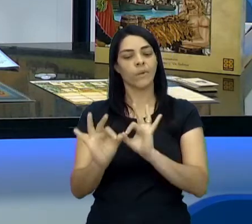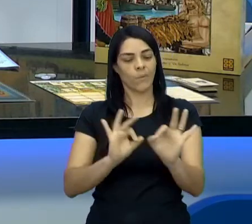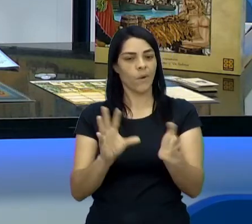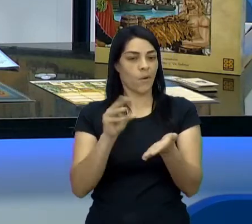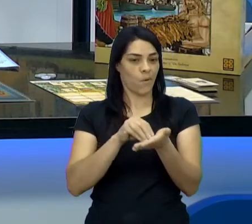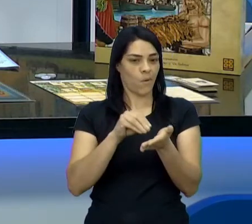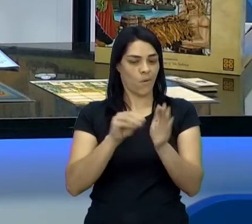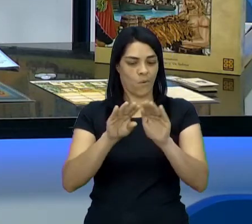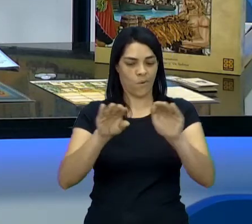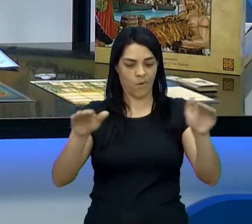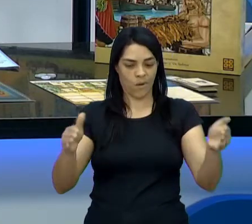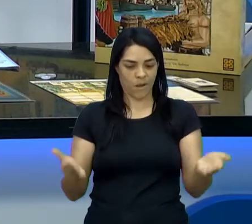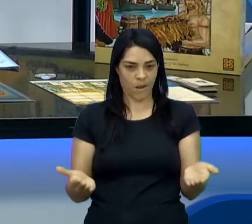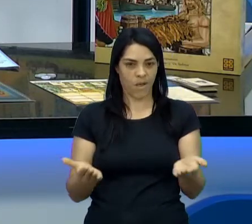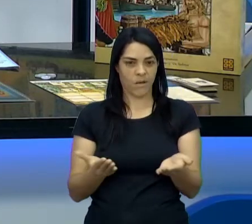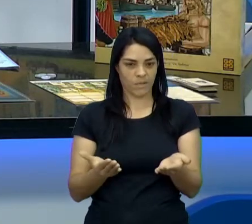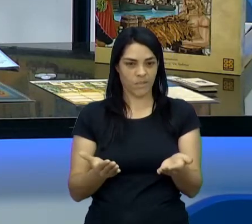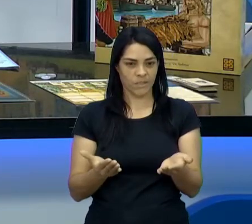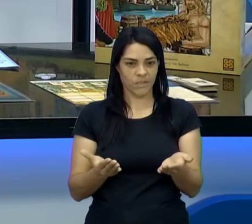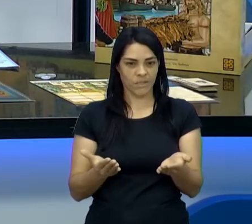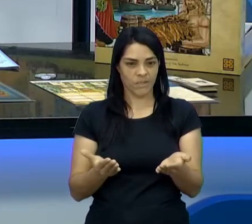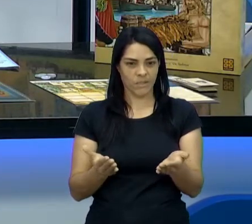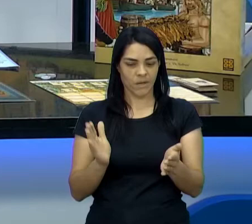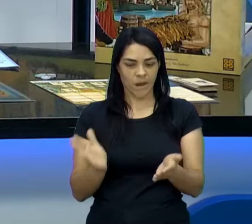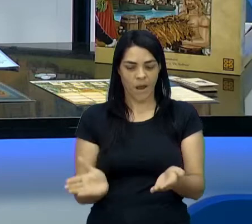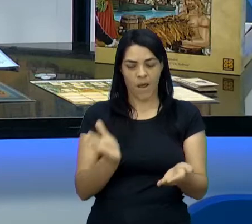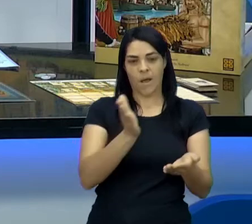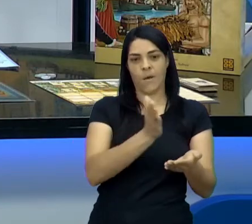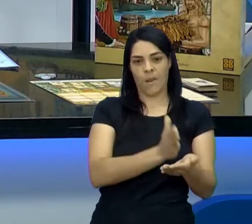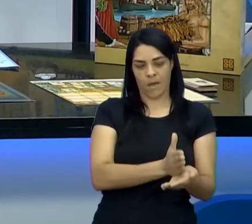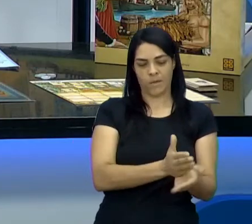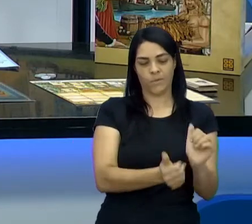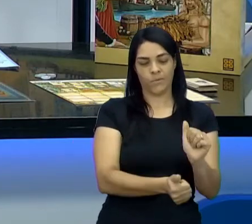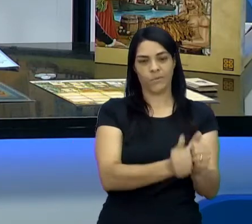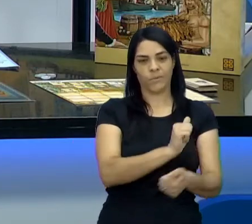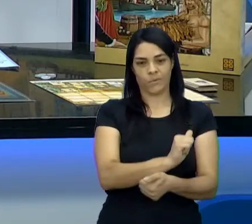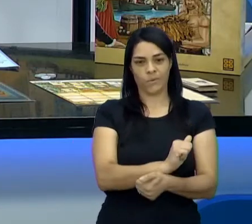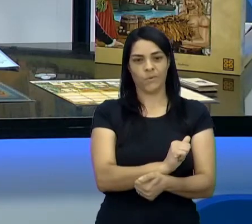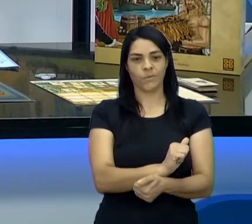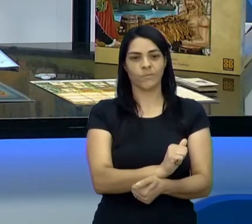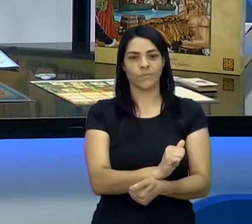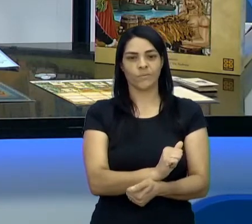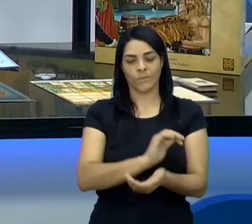coloque a caixa como indicador ao lado do jogo. Então,